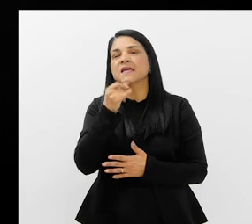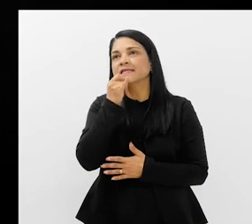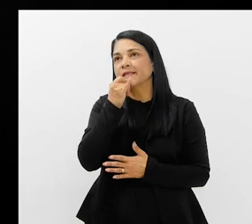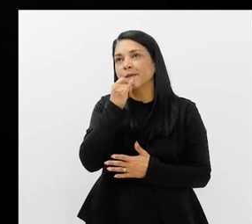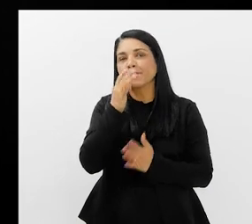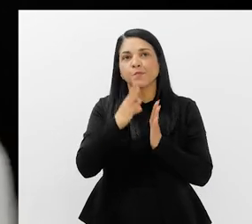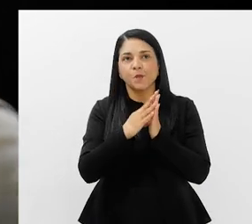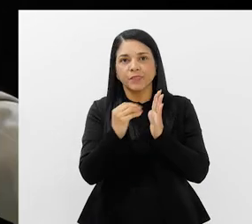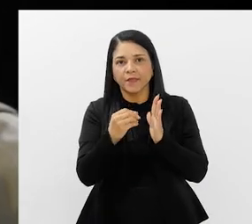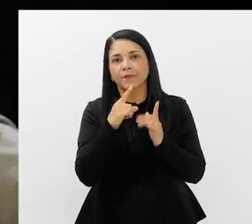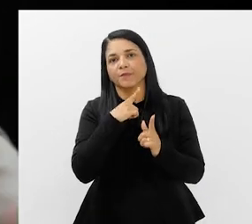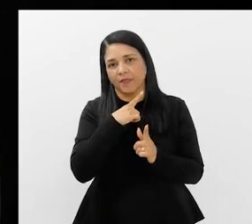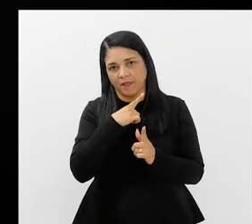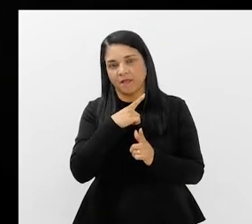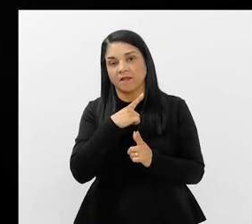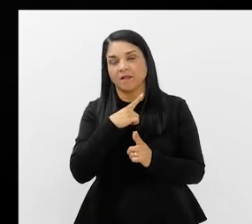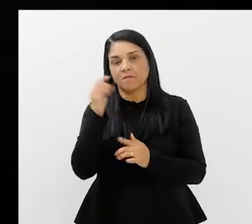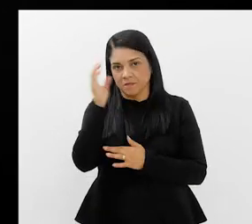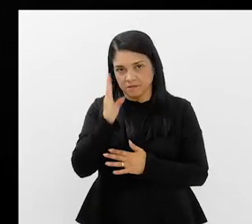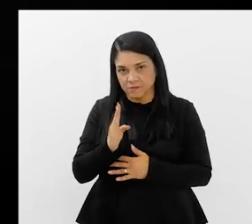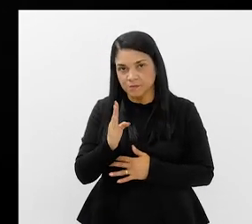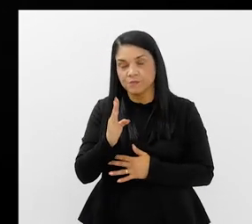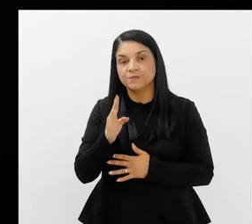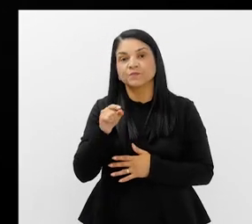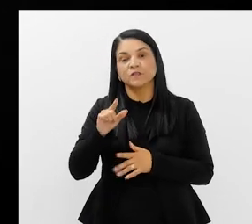que nós temos exemplos, né,